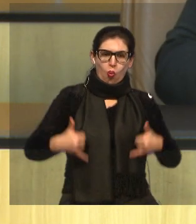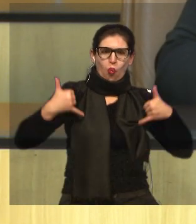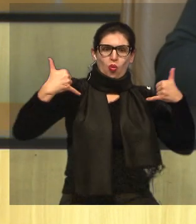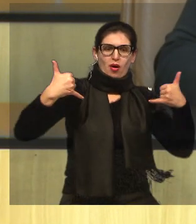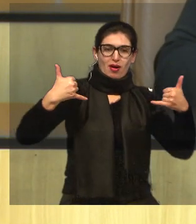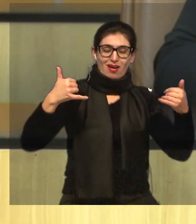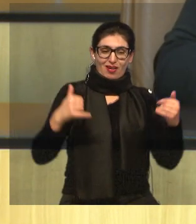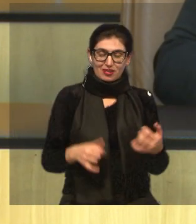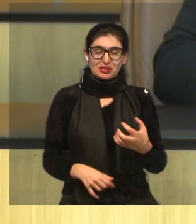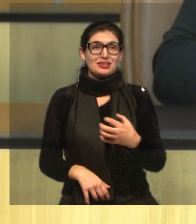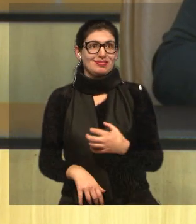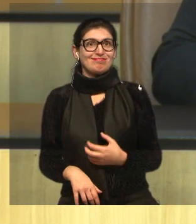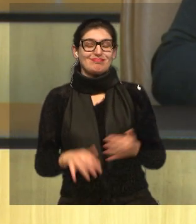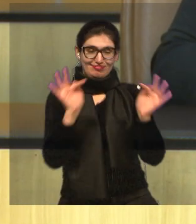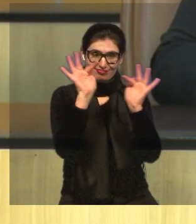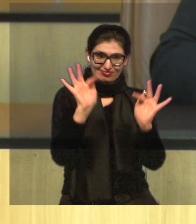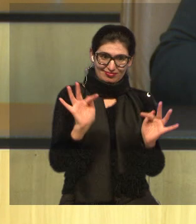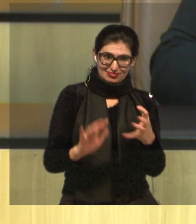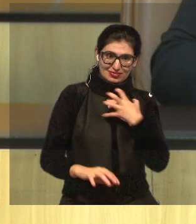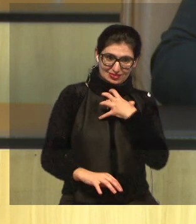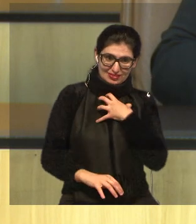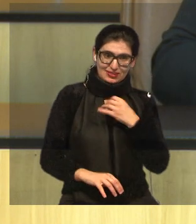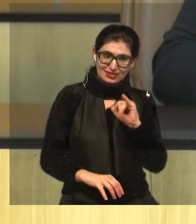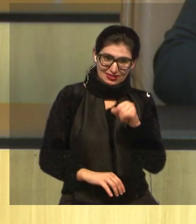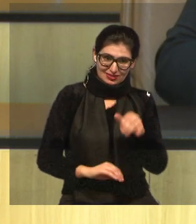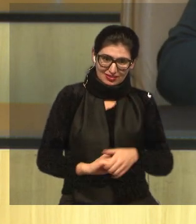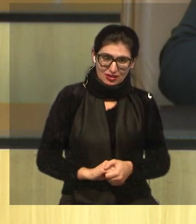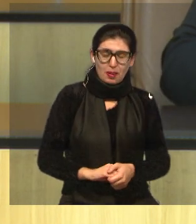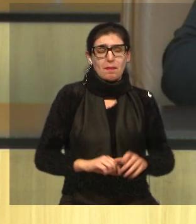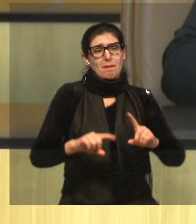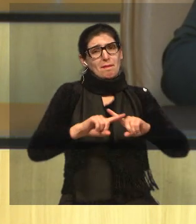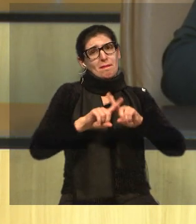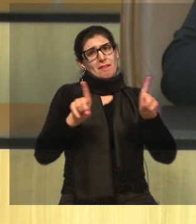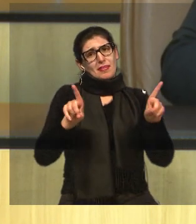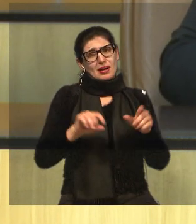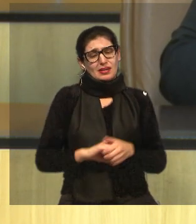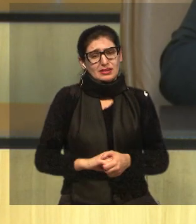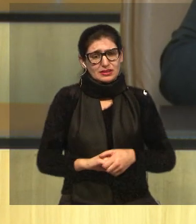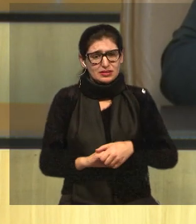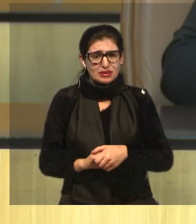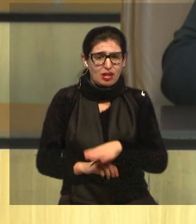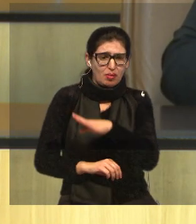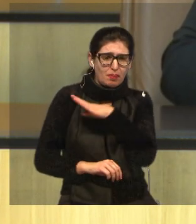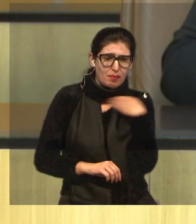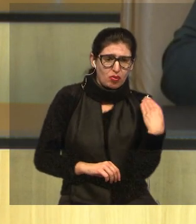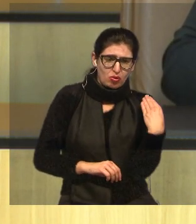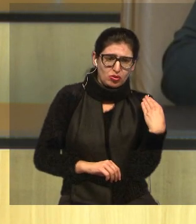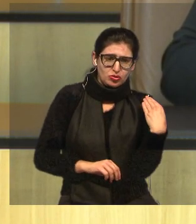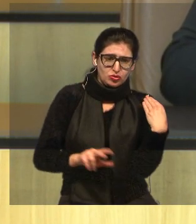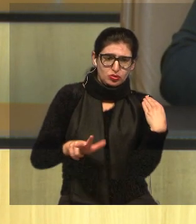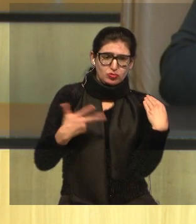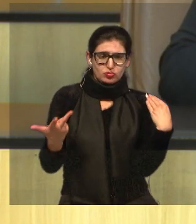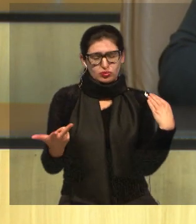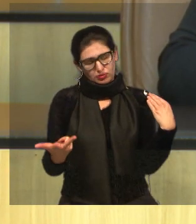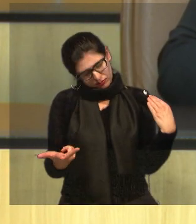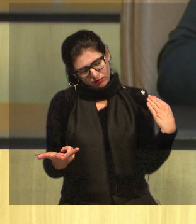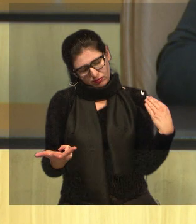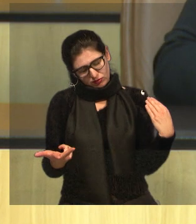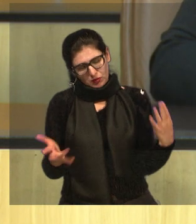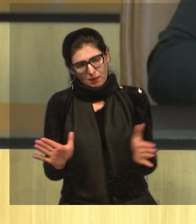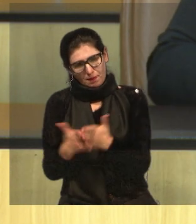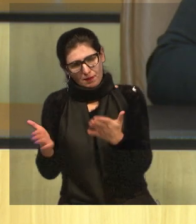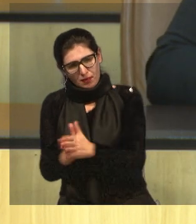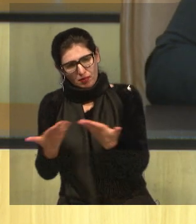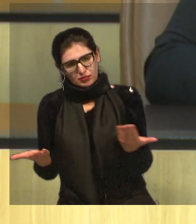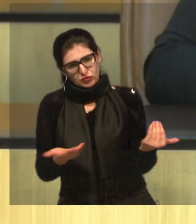mesmo sabendo do número da mortalidade que envolve a nossa juventude na periferia,